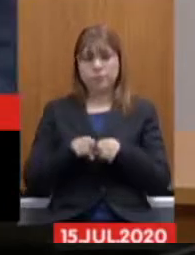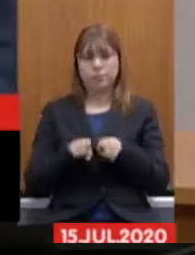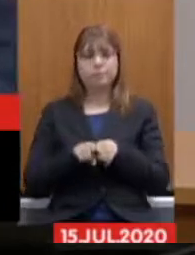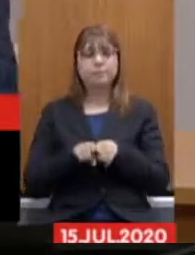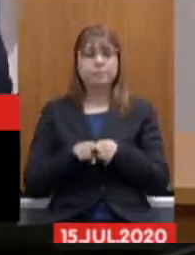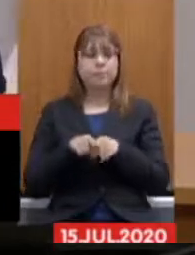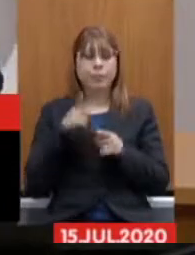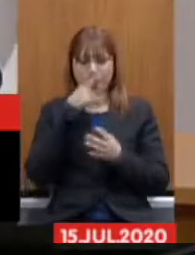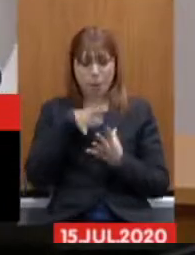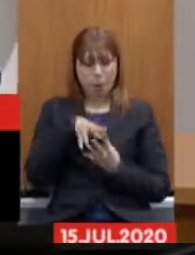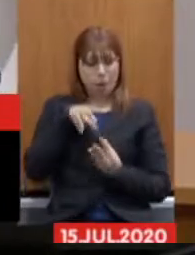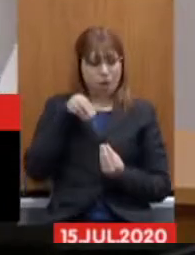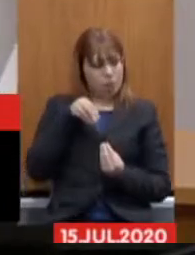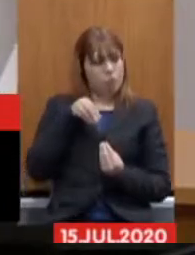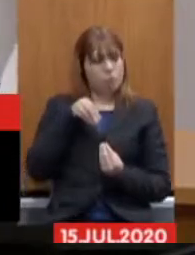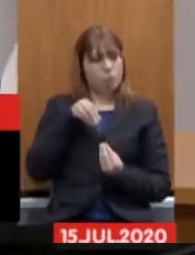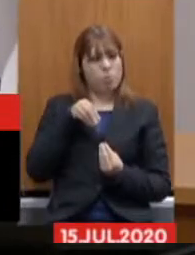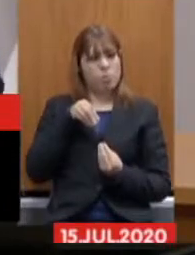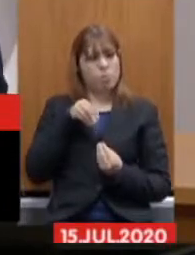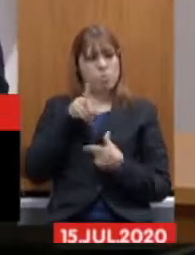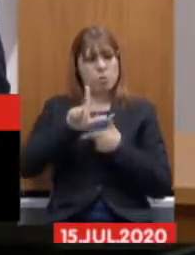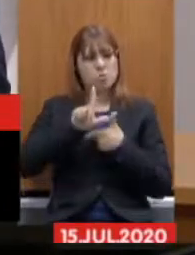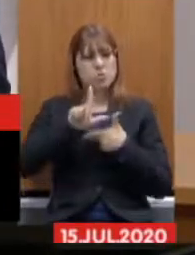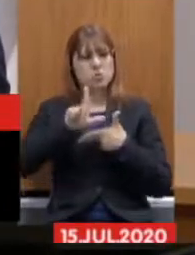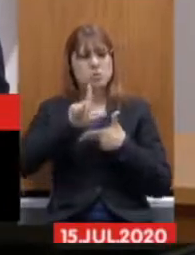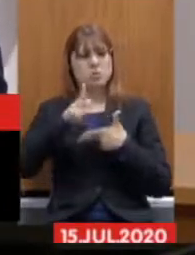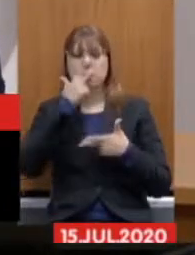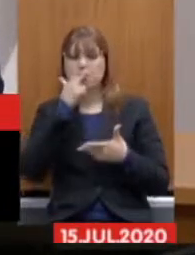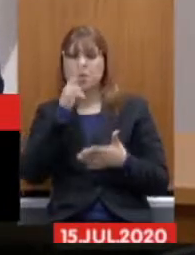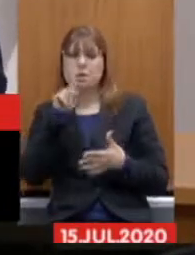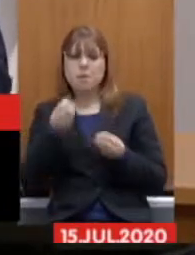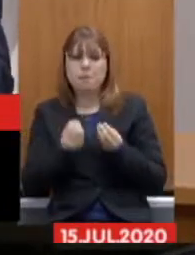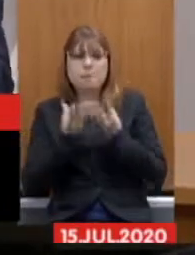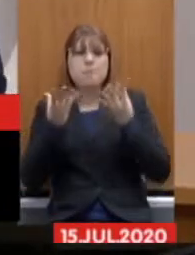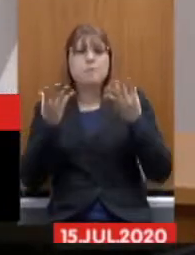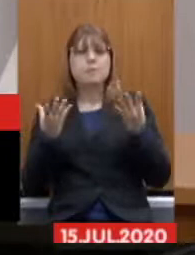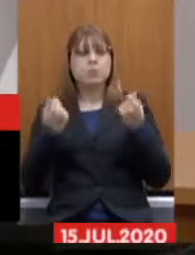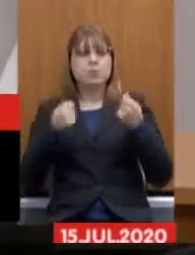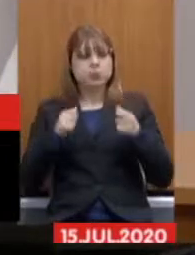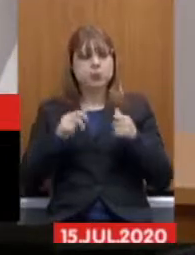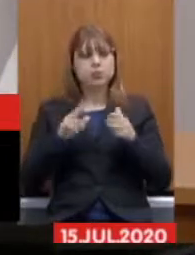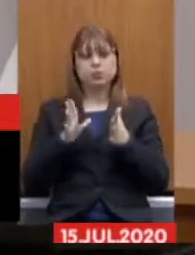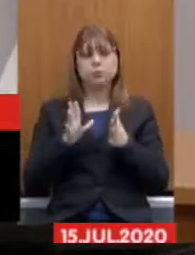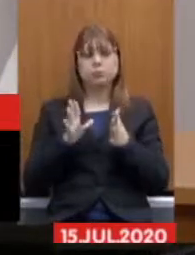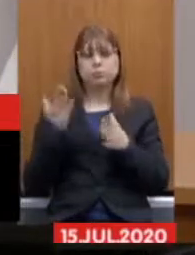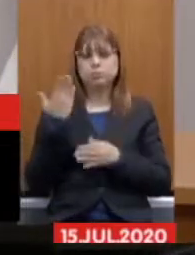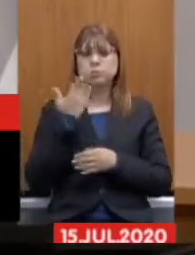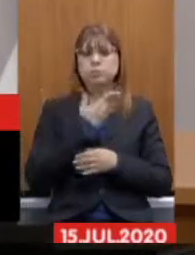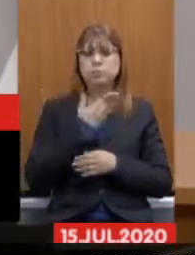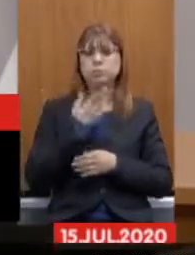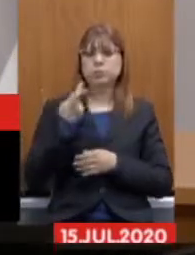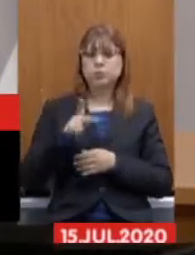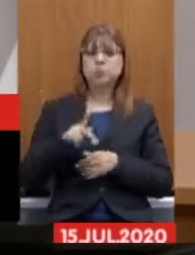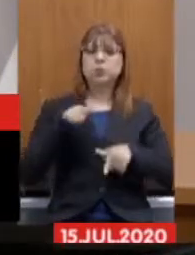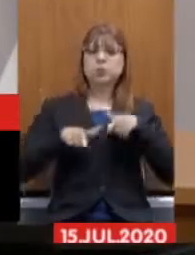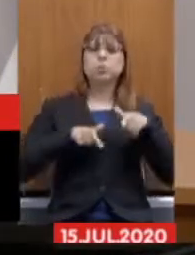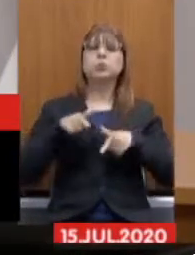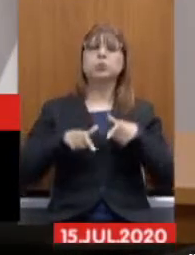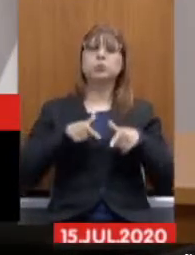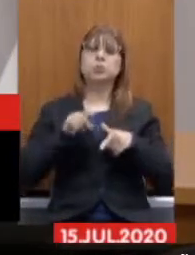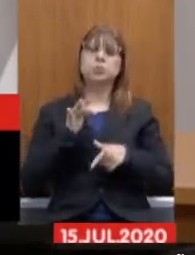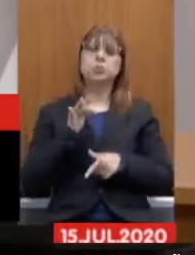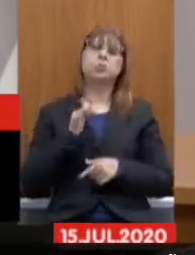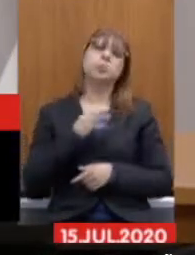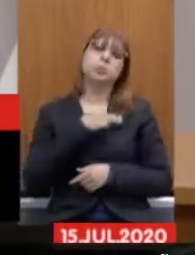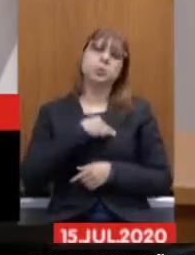alma do legislador é o verdadeiro milagre que deverá autenticar sua missão